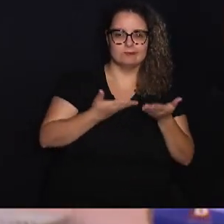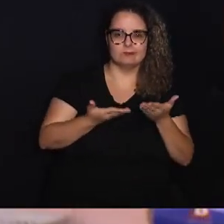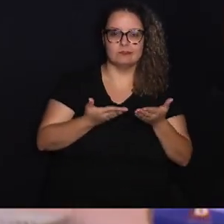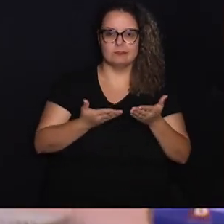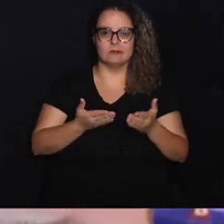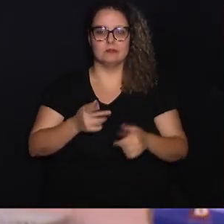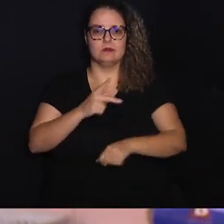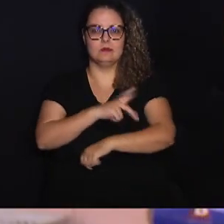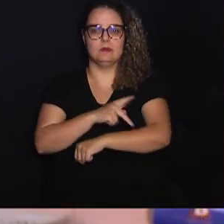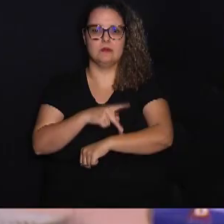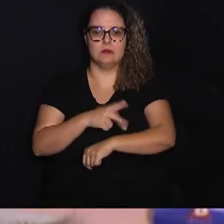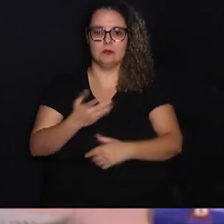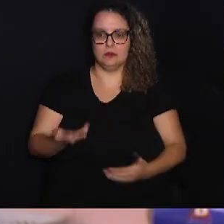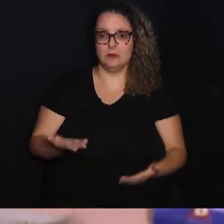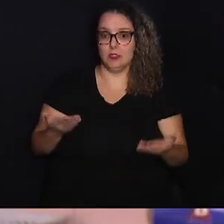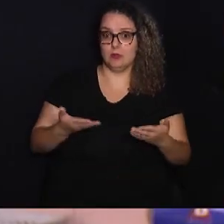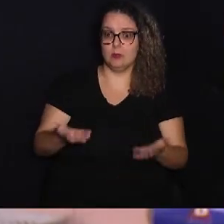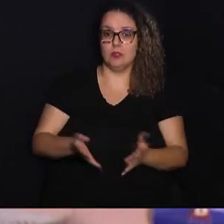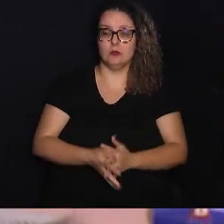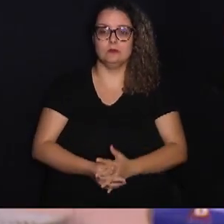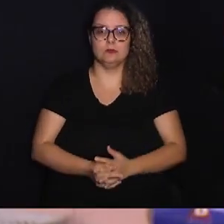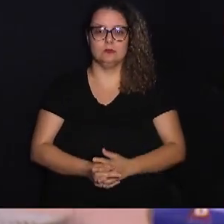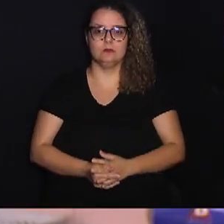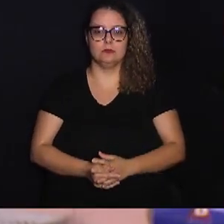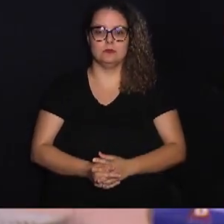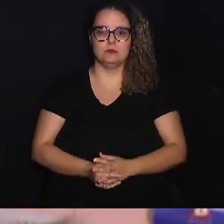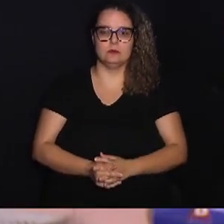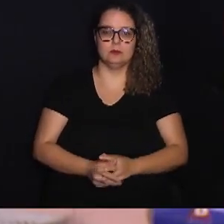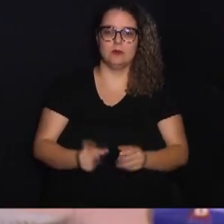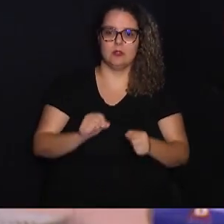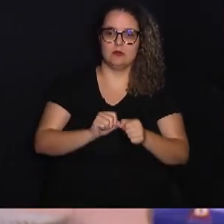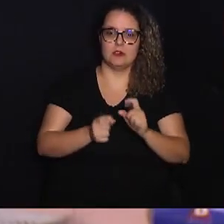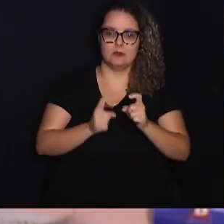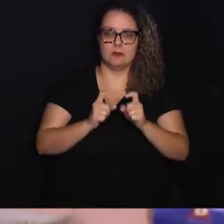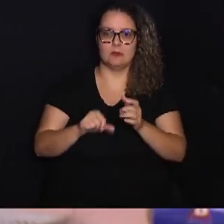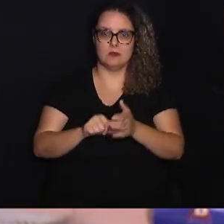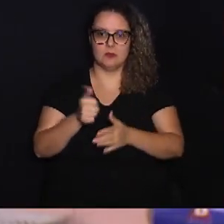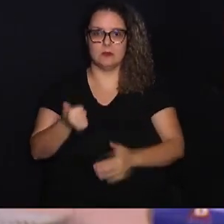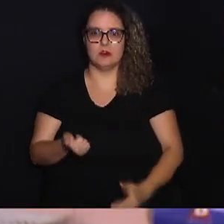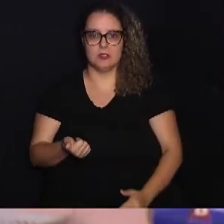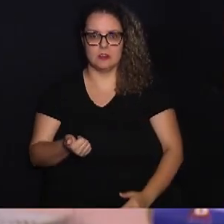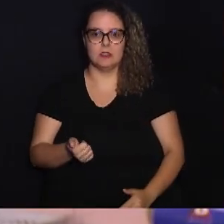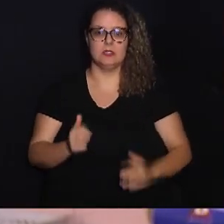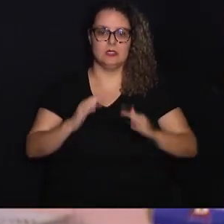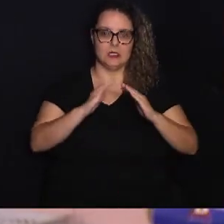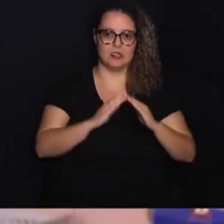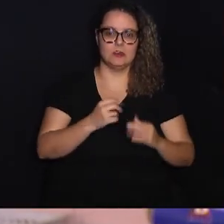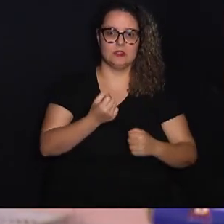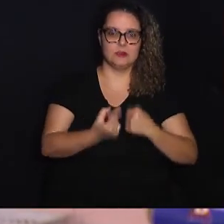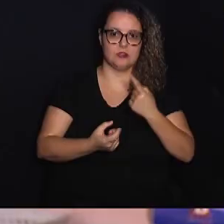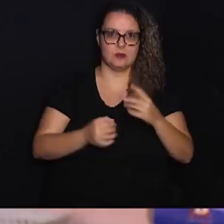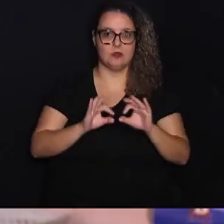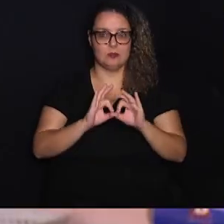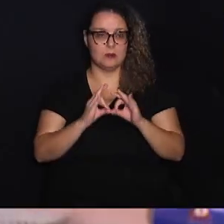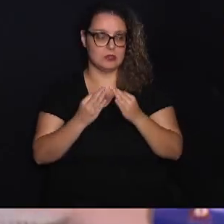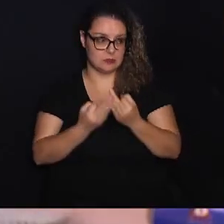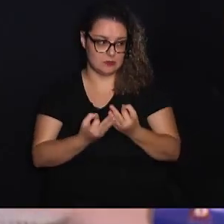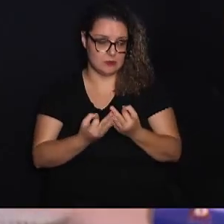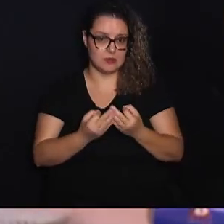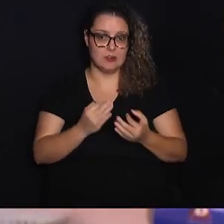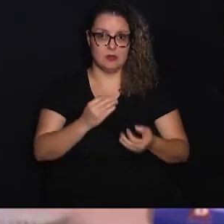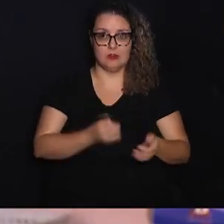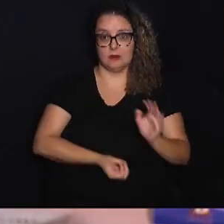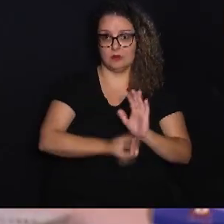pedagogia Waldorf. E aí a gente fez uma primeira reunião, foi na casa também de uma das famílias fundadoras, que a gente teve o